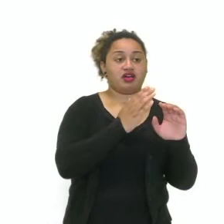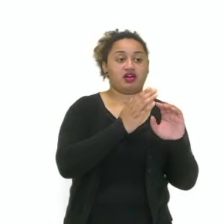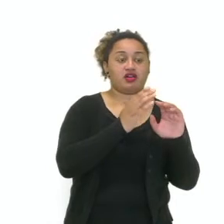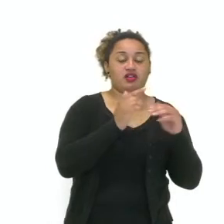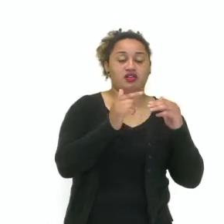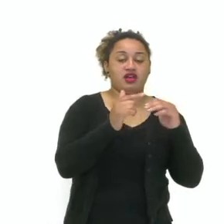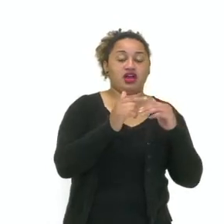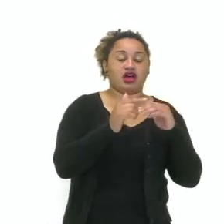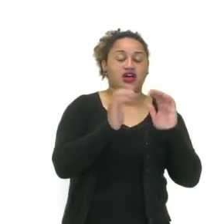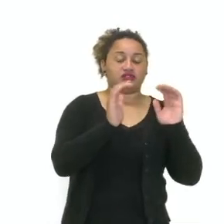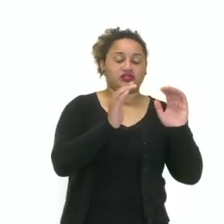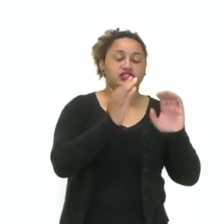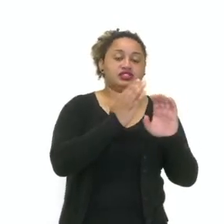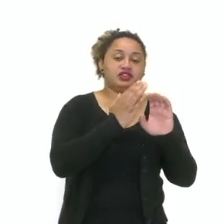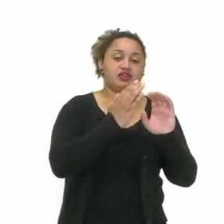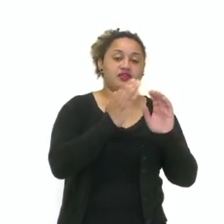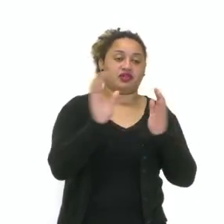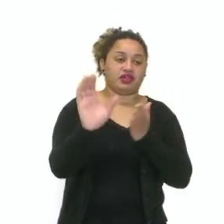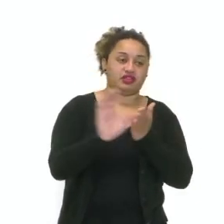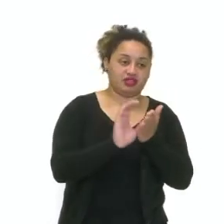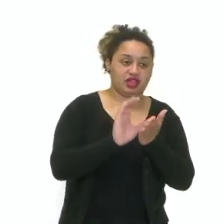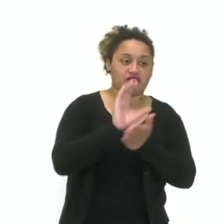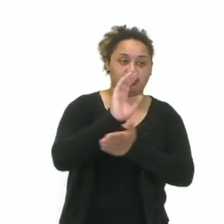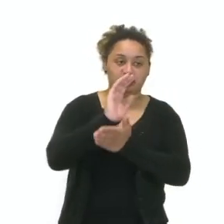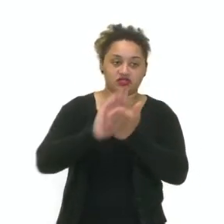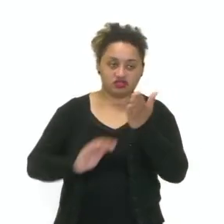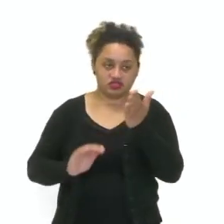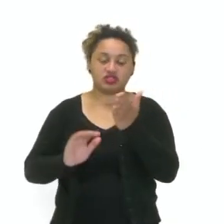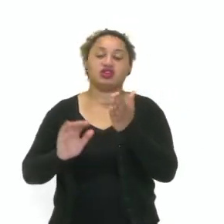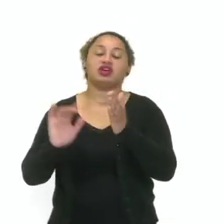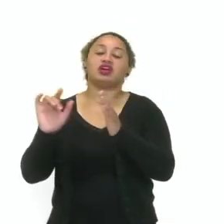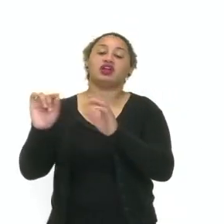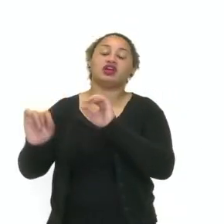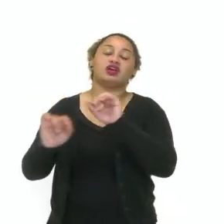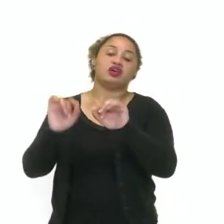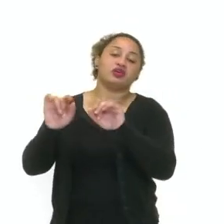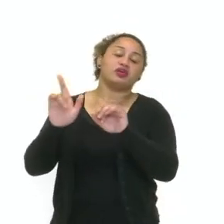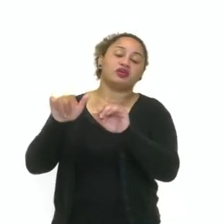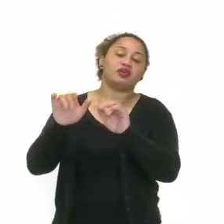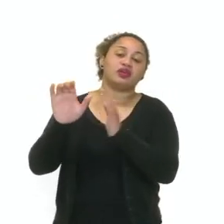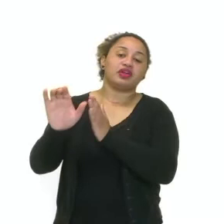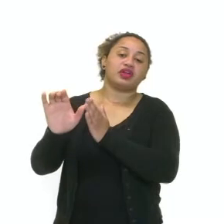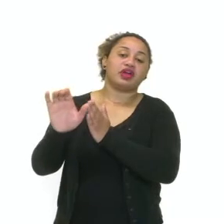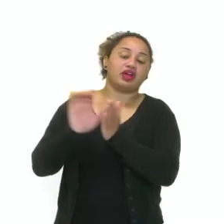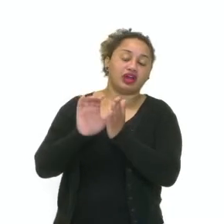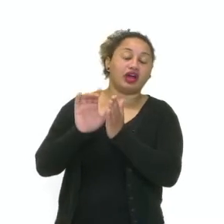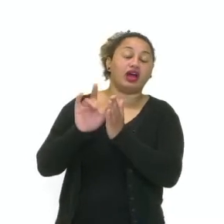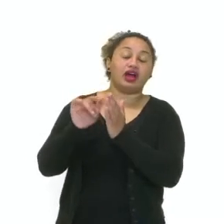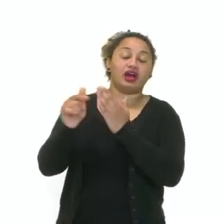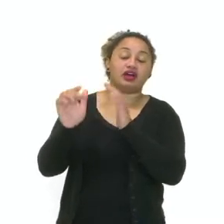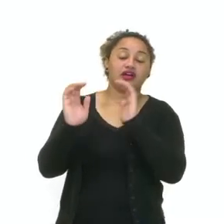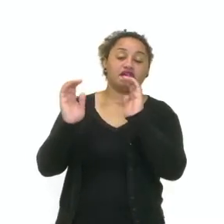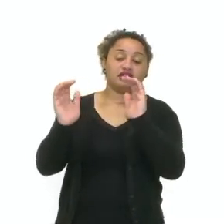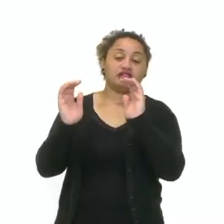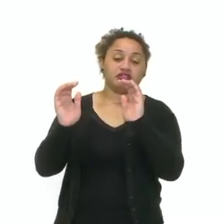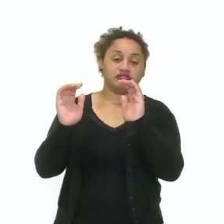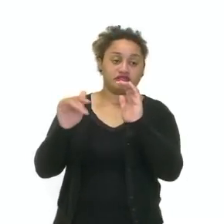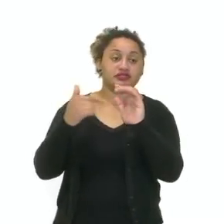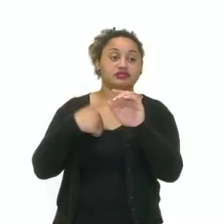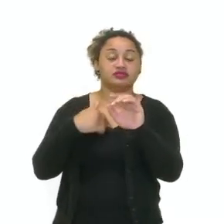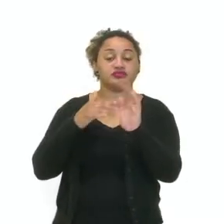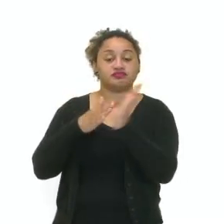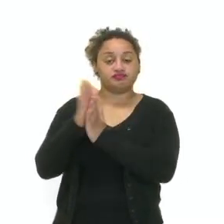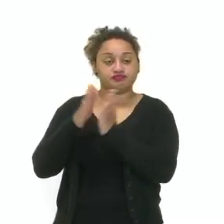receita menos a função custo. Então é interessante sempre colocar entre parênteses, porque nós temos que fazer a regrinha de